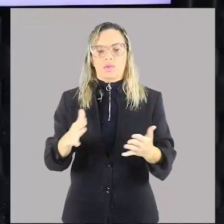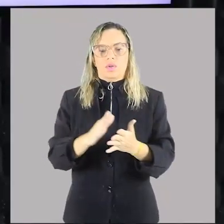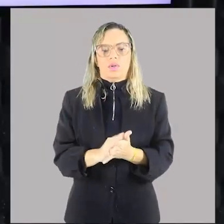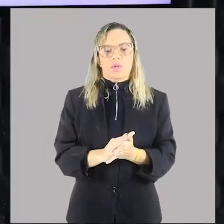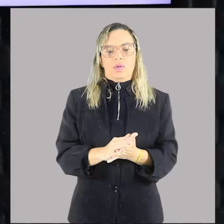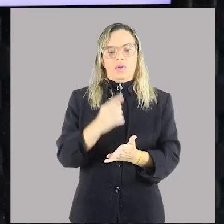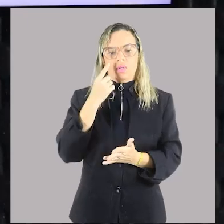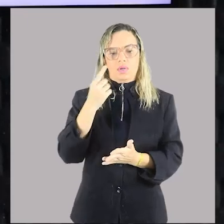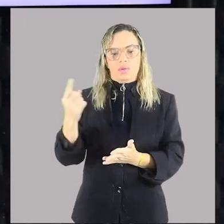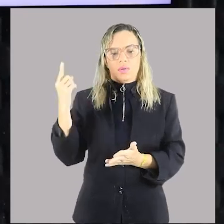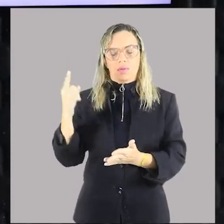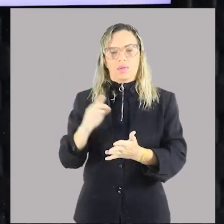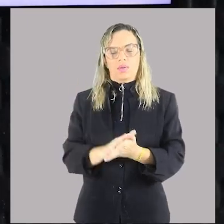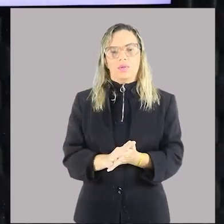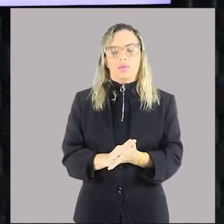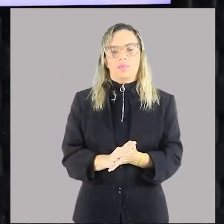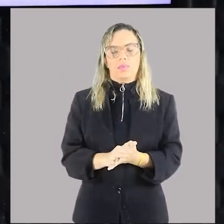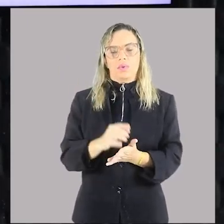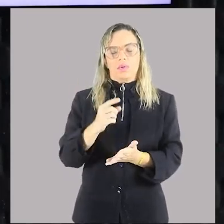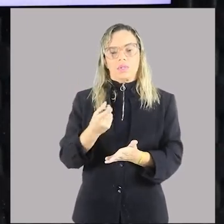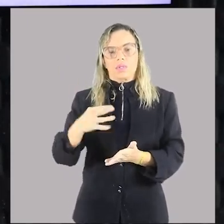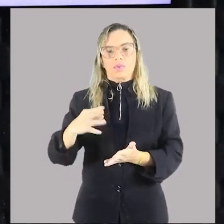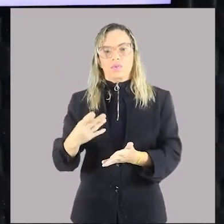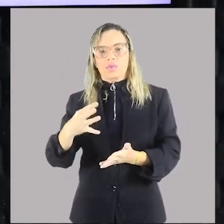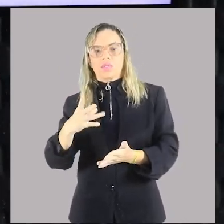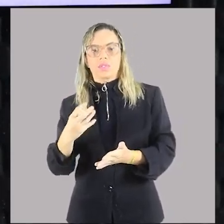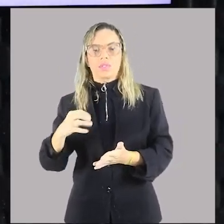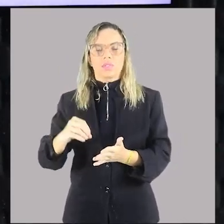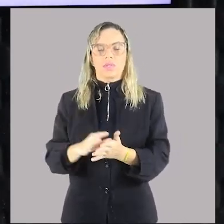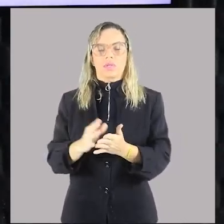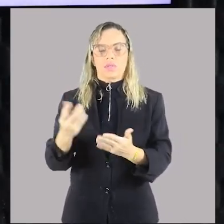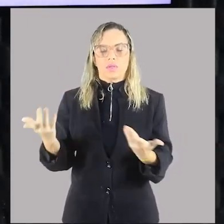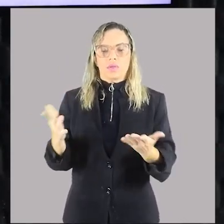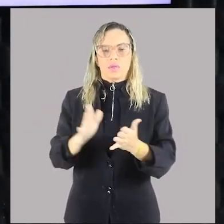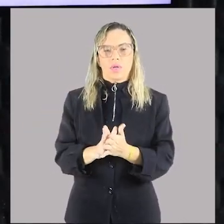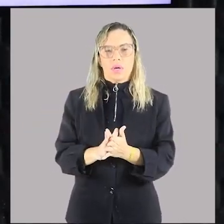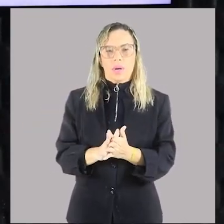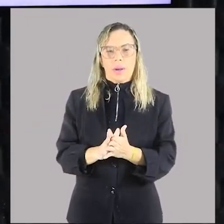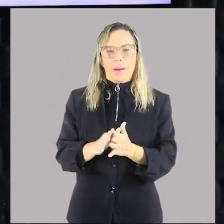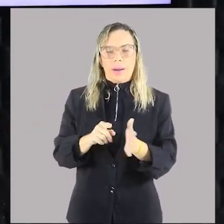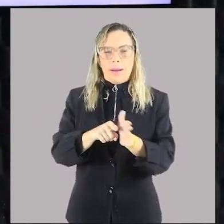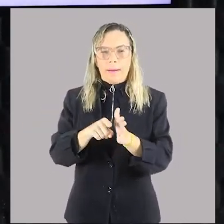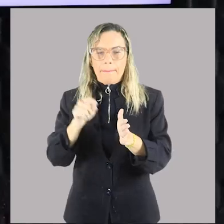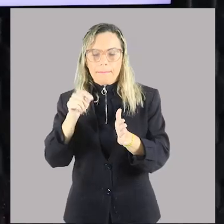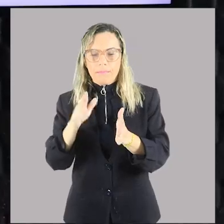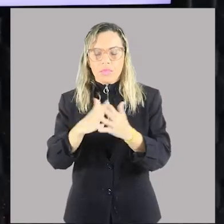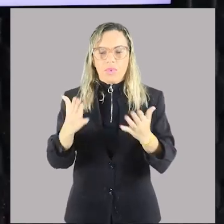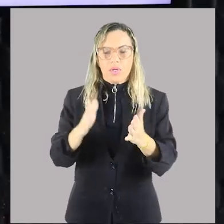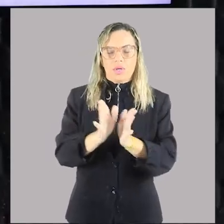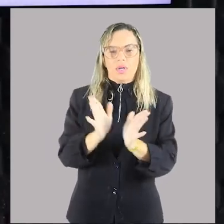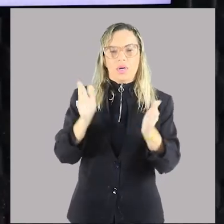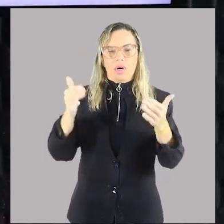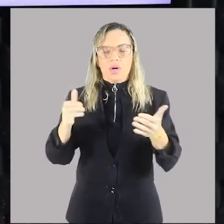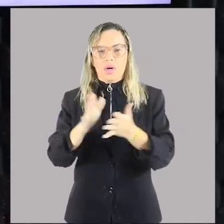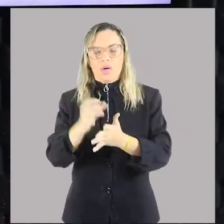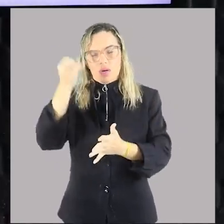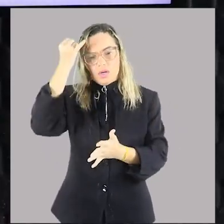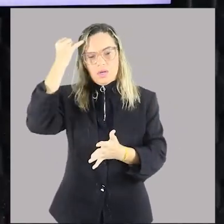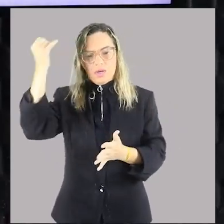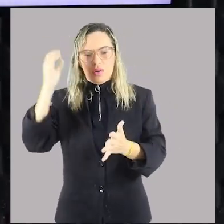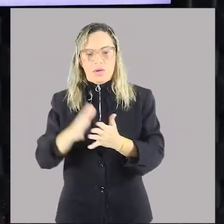vezes cobrada em prova, justamente buscando a desatenção do candidato, ou seja, a ideia de que